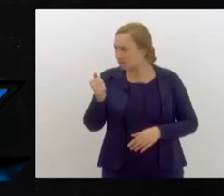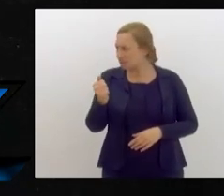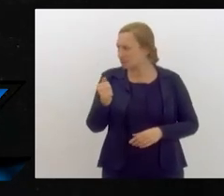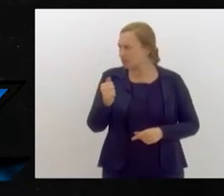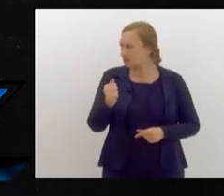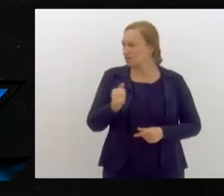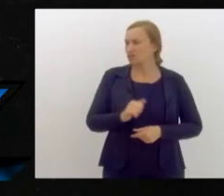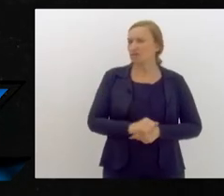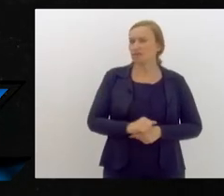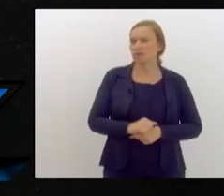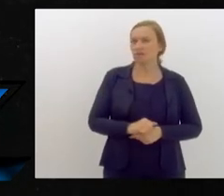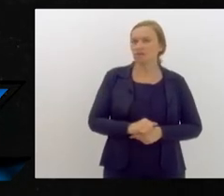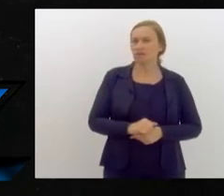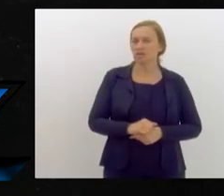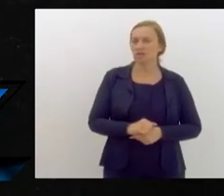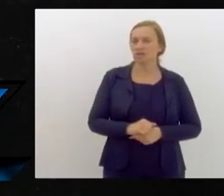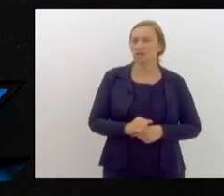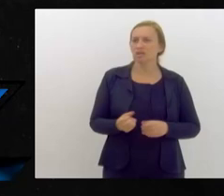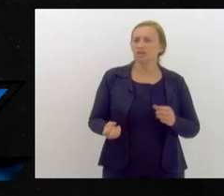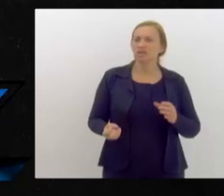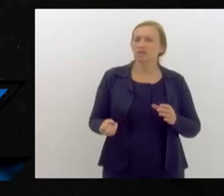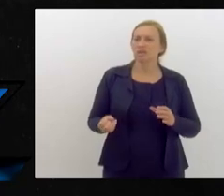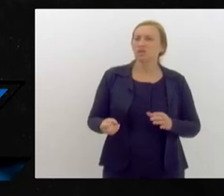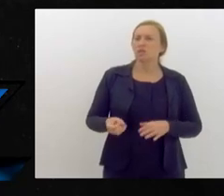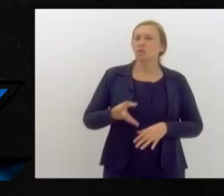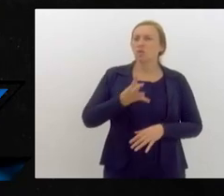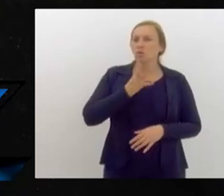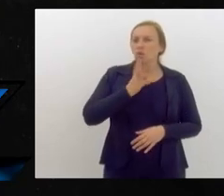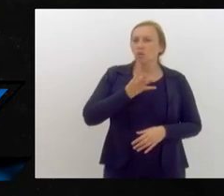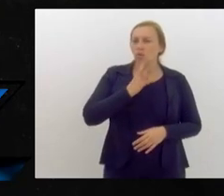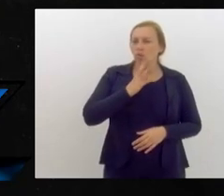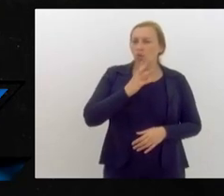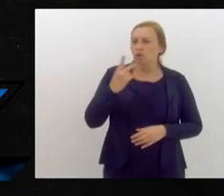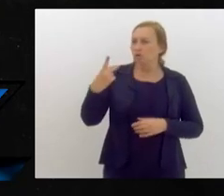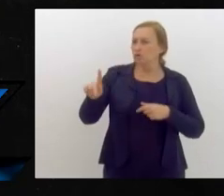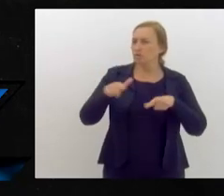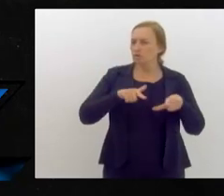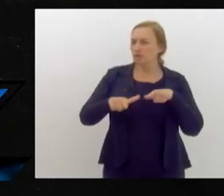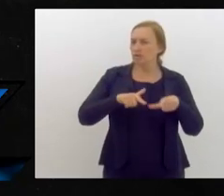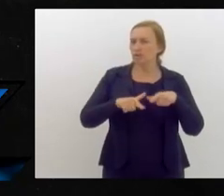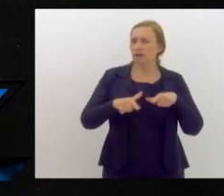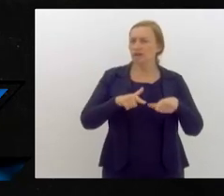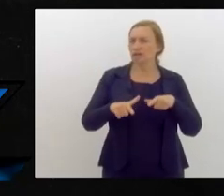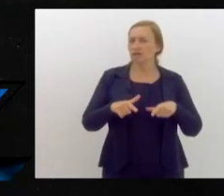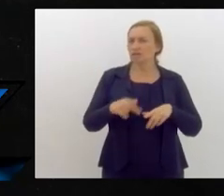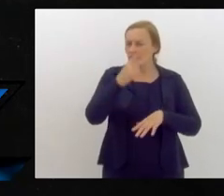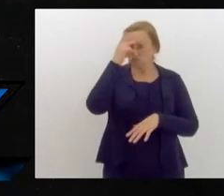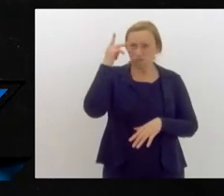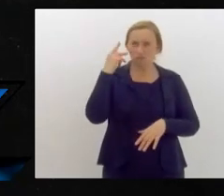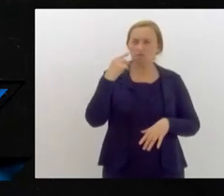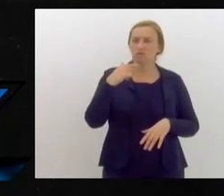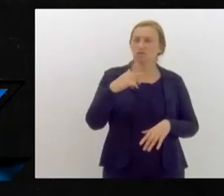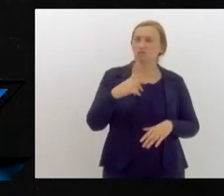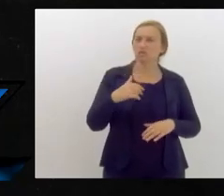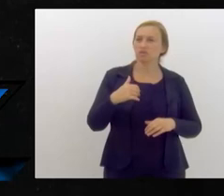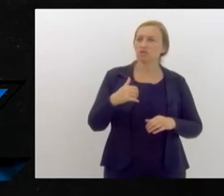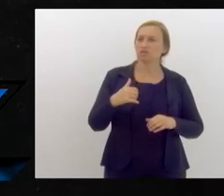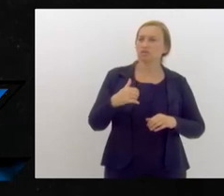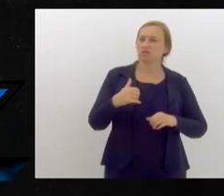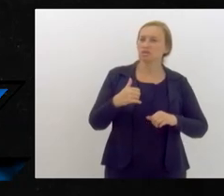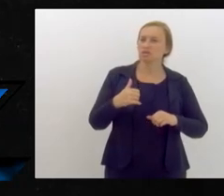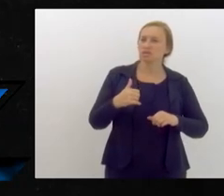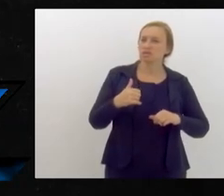garantindo o formato da lei o reconhecimento dessa função para que esses trabalhadores e trabalhadores que contribuíram